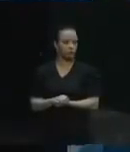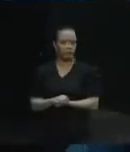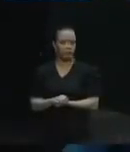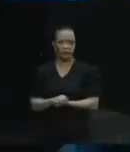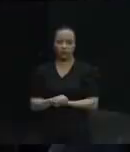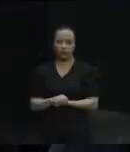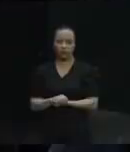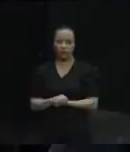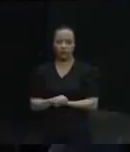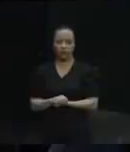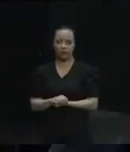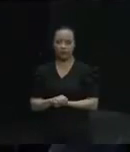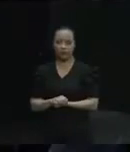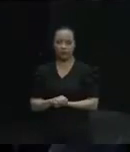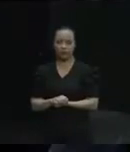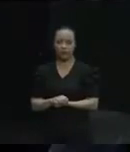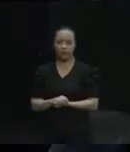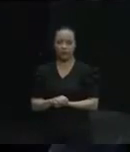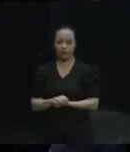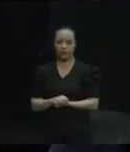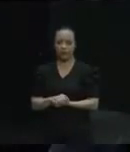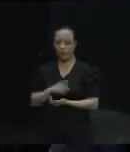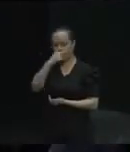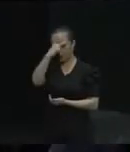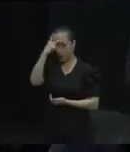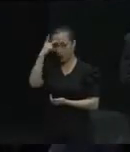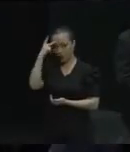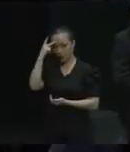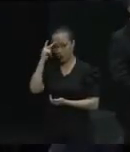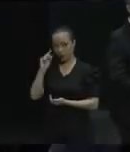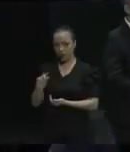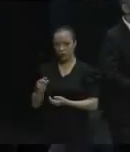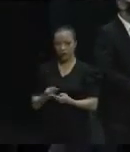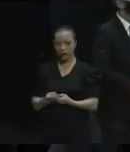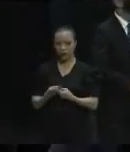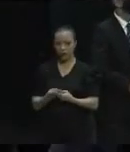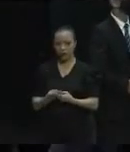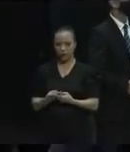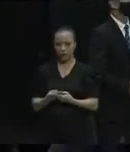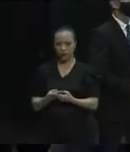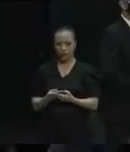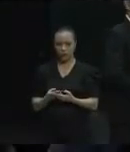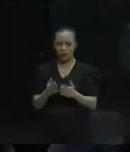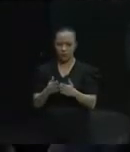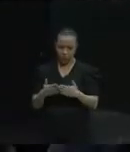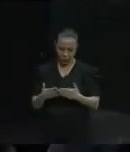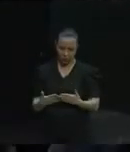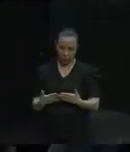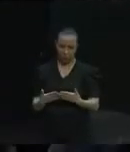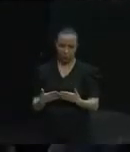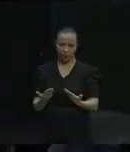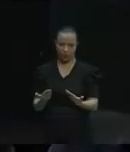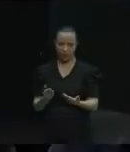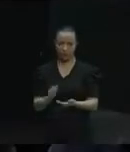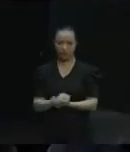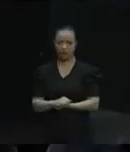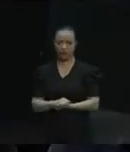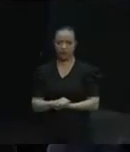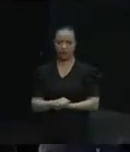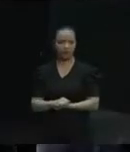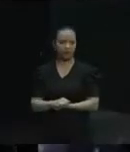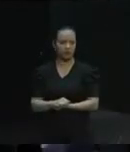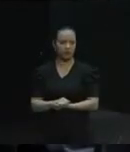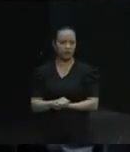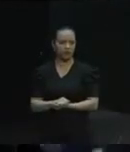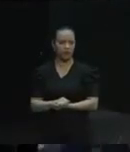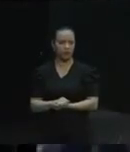Alô, alô. Pessoal, vamos, um pouquinho de paciência. Vamos dar licença para os senadores terem acesso. Senador Eurovício está subindo aqui.